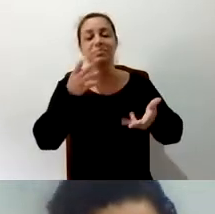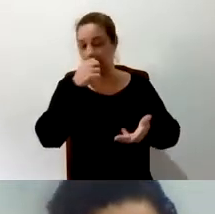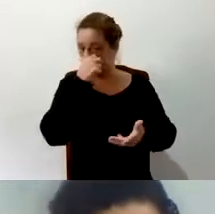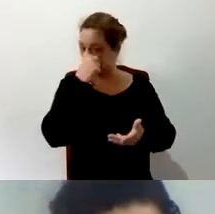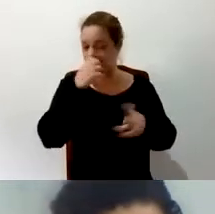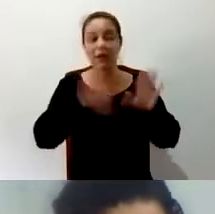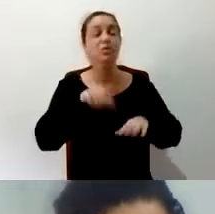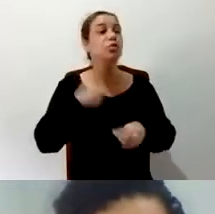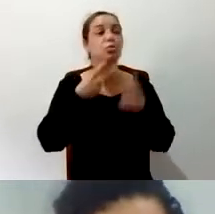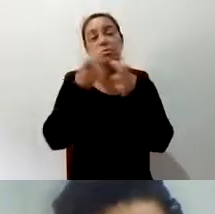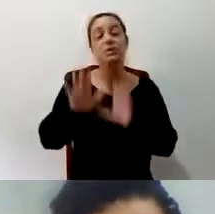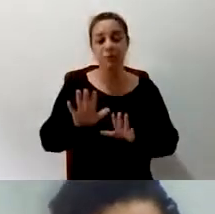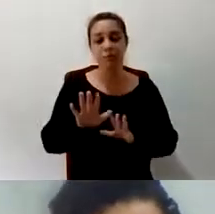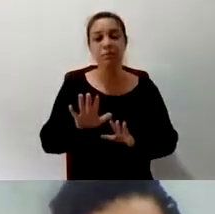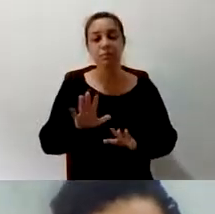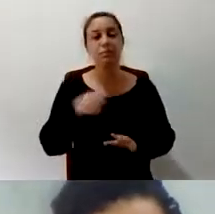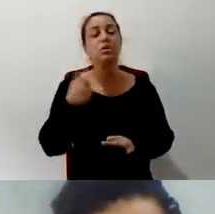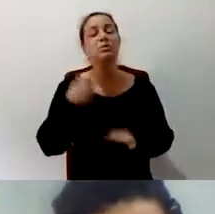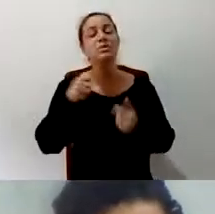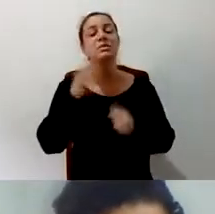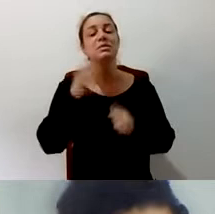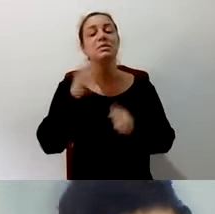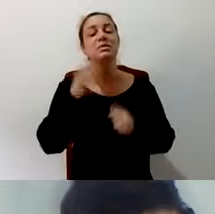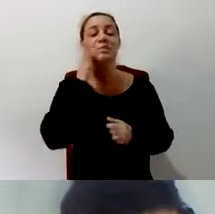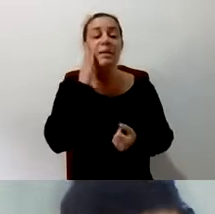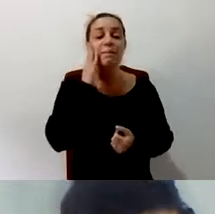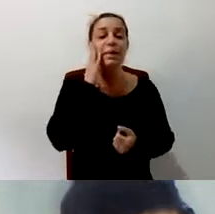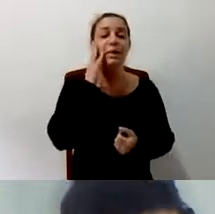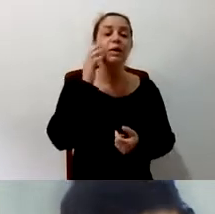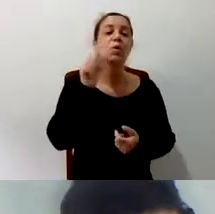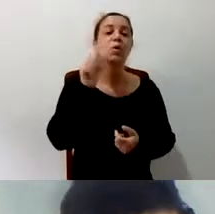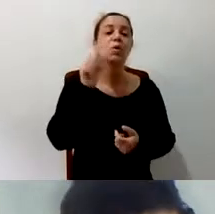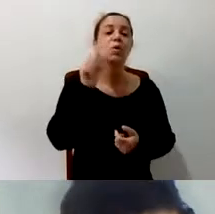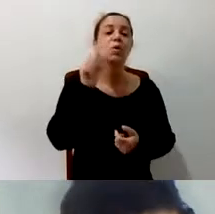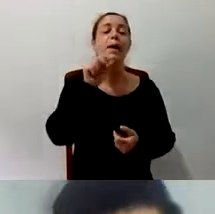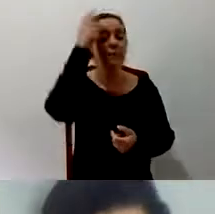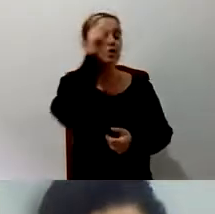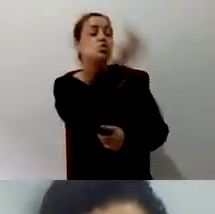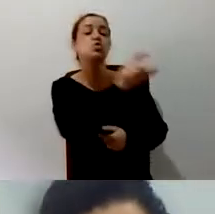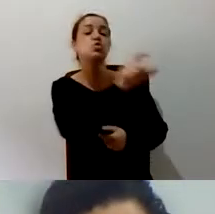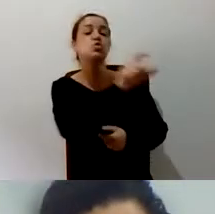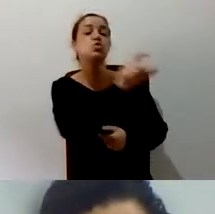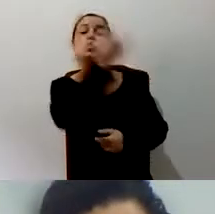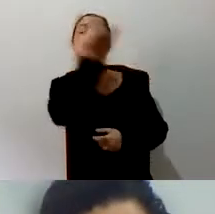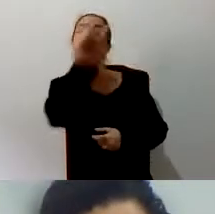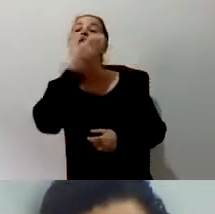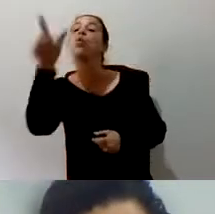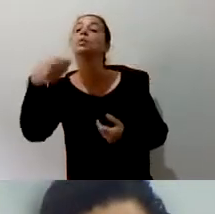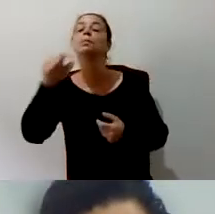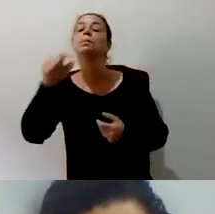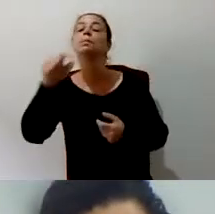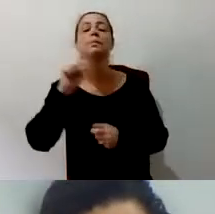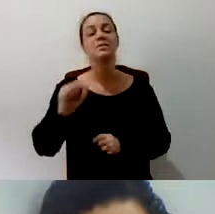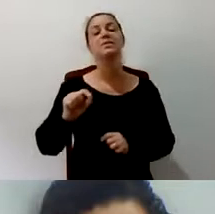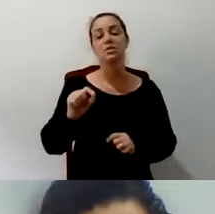percebe. Mas você tem que procurar ouvir, né? Ouvir as pessoas, né? As pessoas que têm essas necessidades, para você